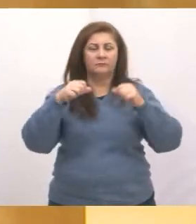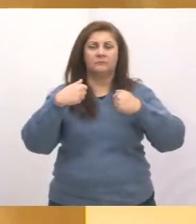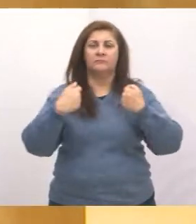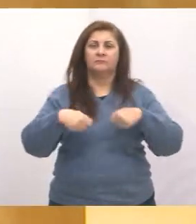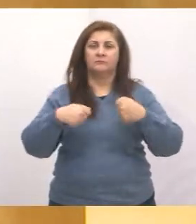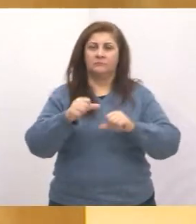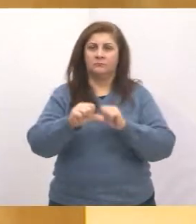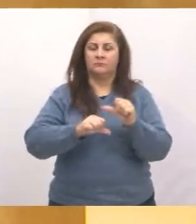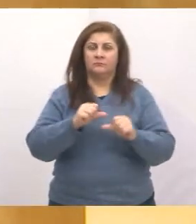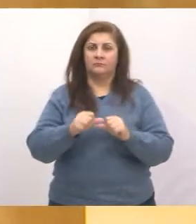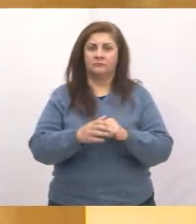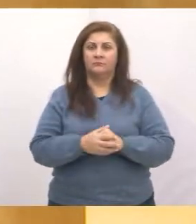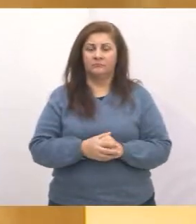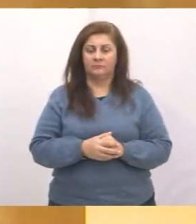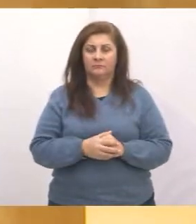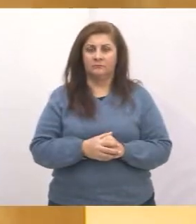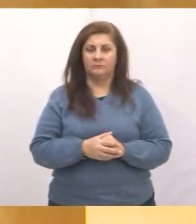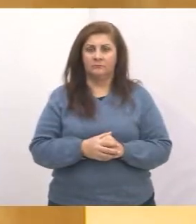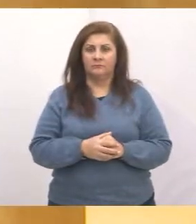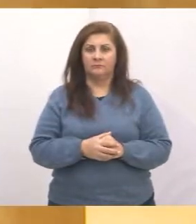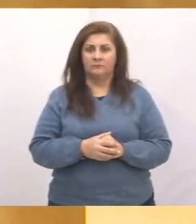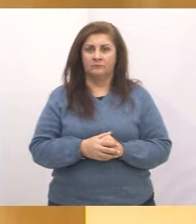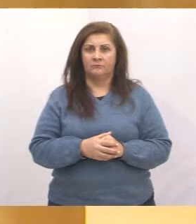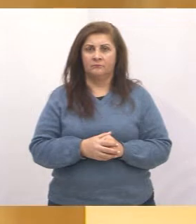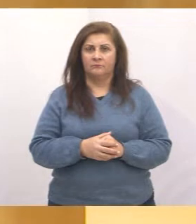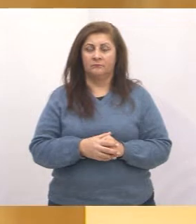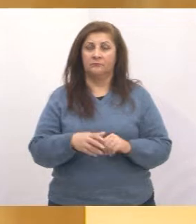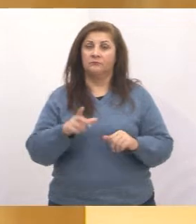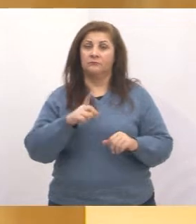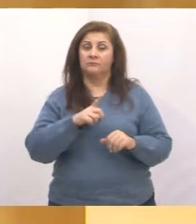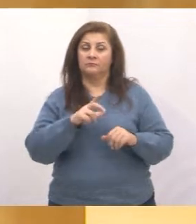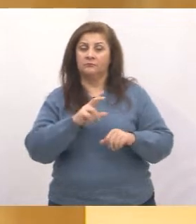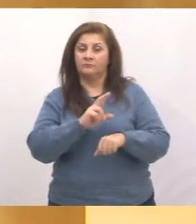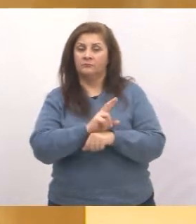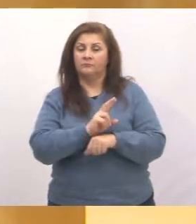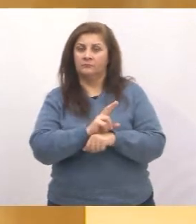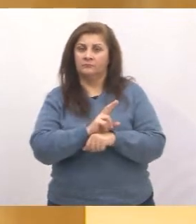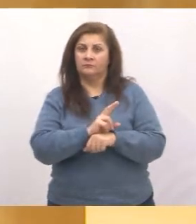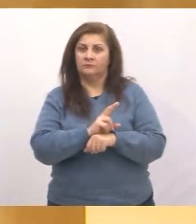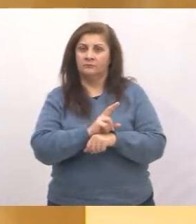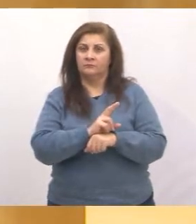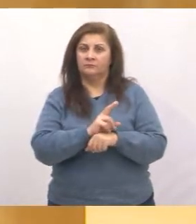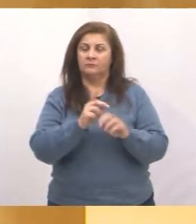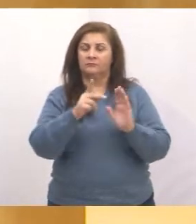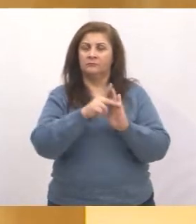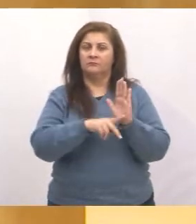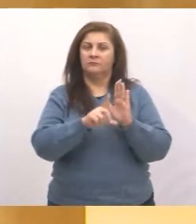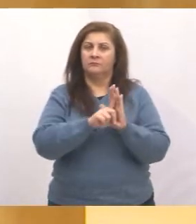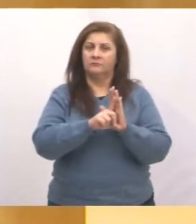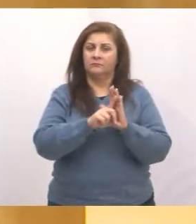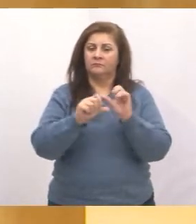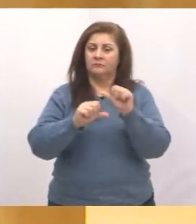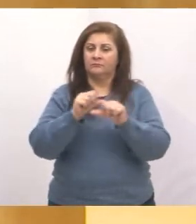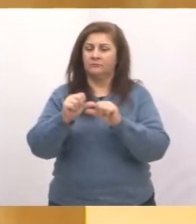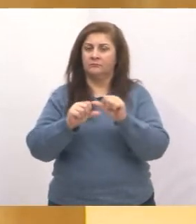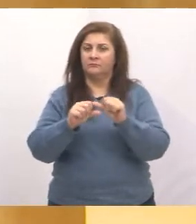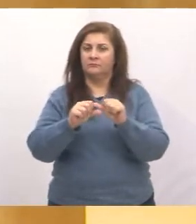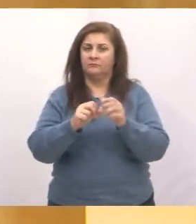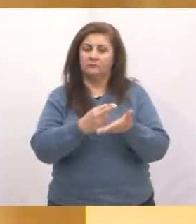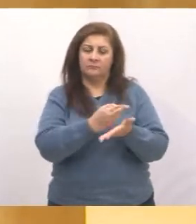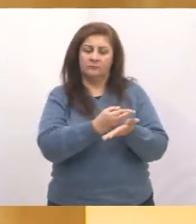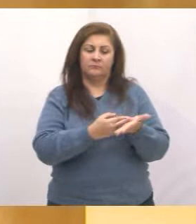alteração a fim de resguardar o propósito do referido projeto de lei, corrigindo a redação do